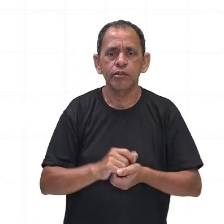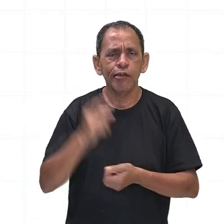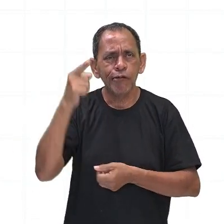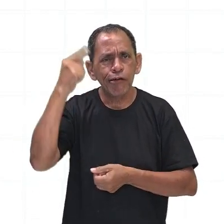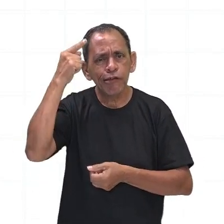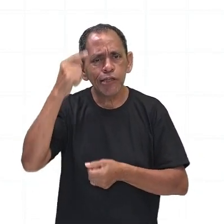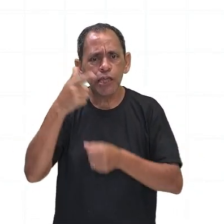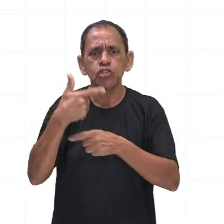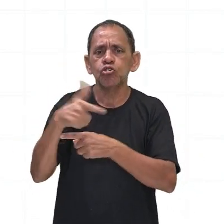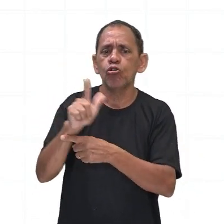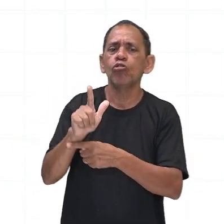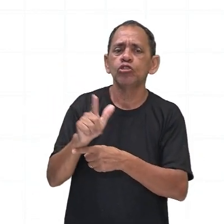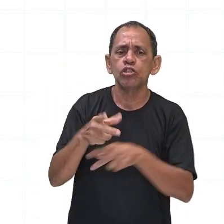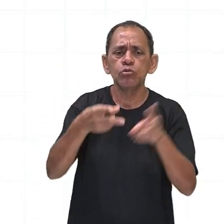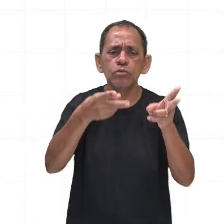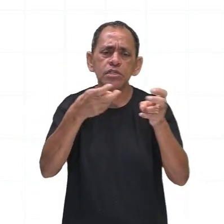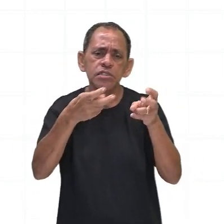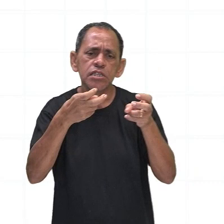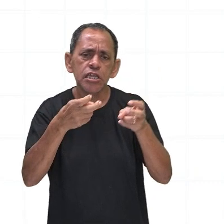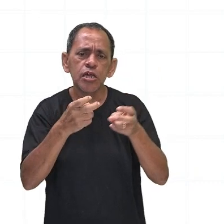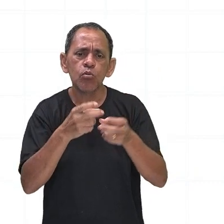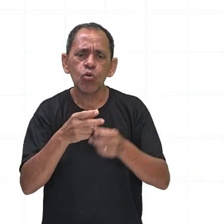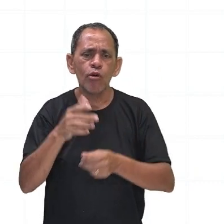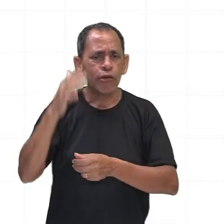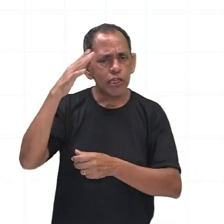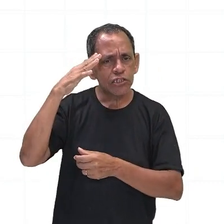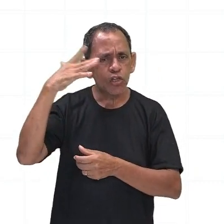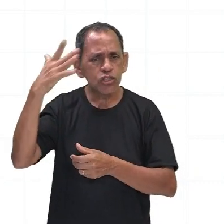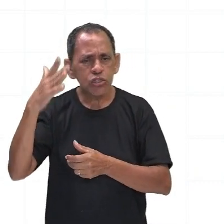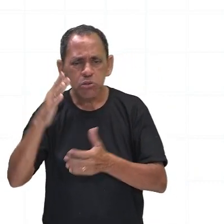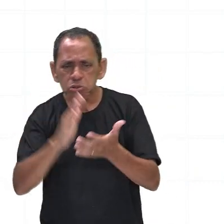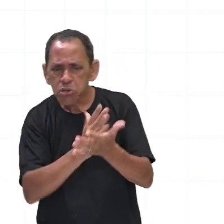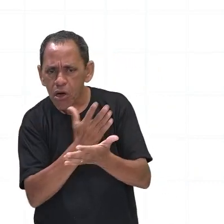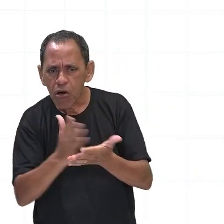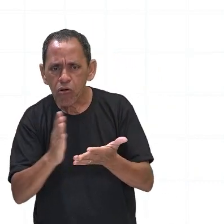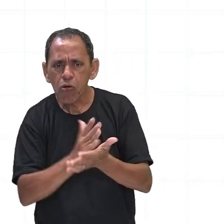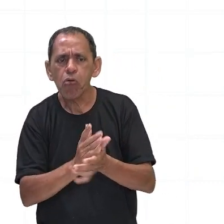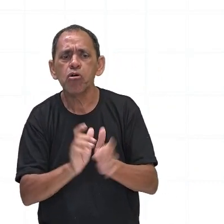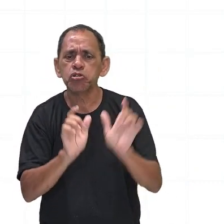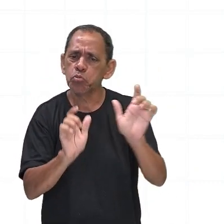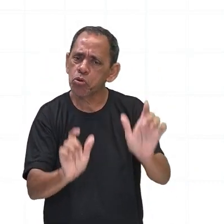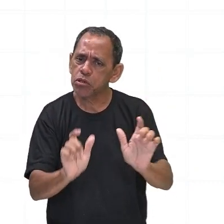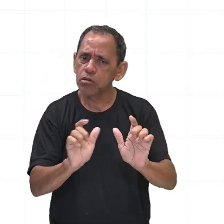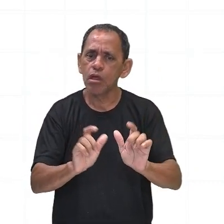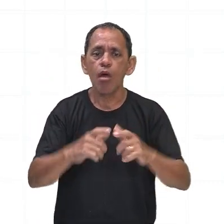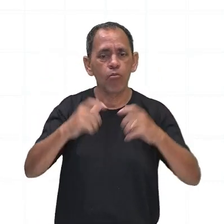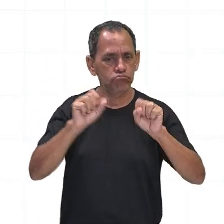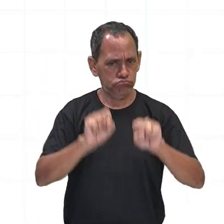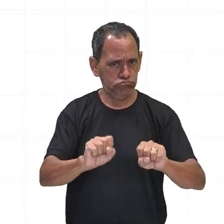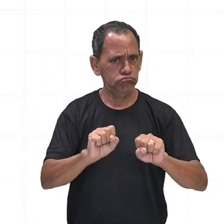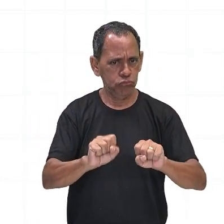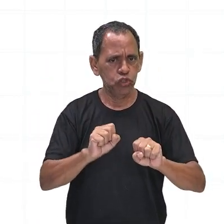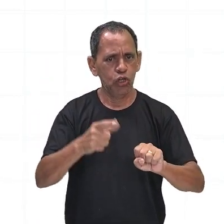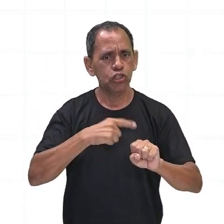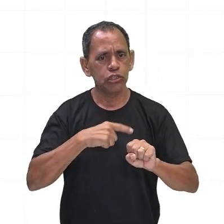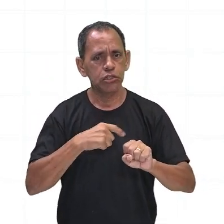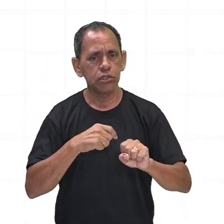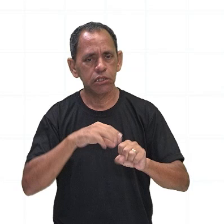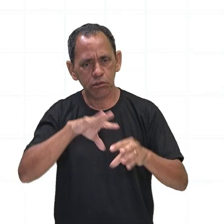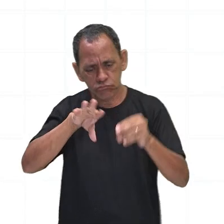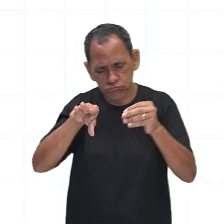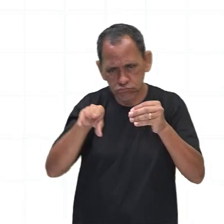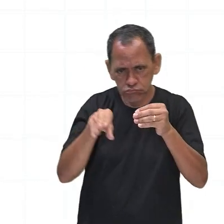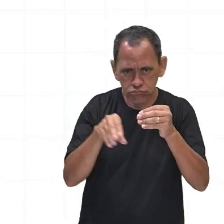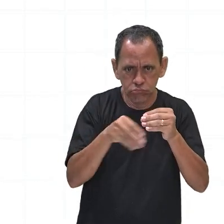que essas circunstâncias aí são algumas que nós podemos ter com a presença de um advérbio,